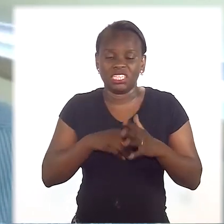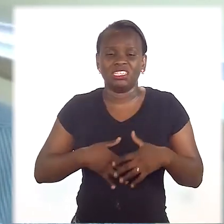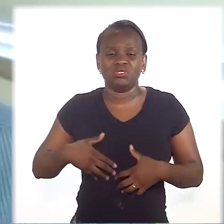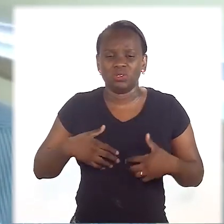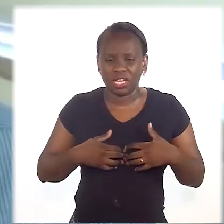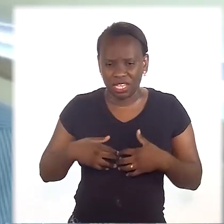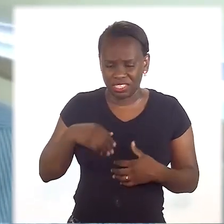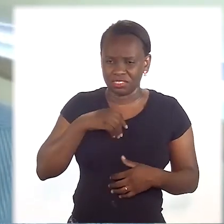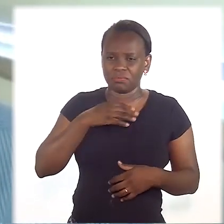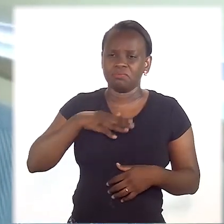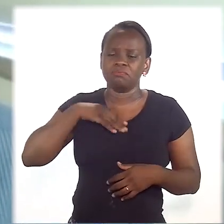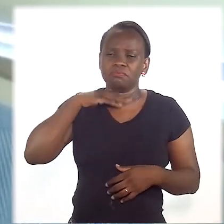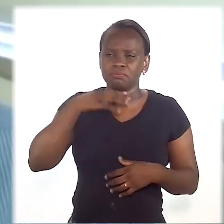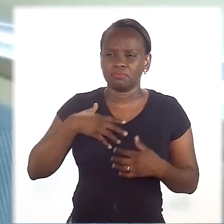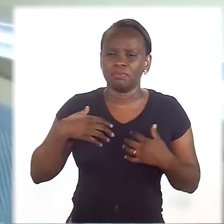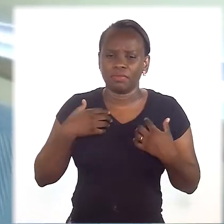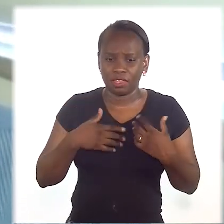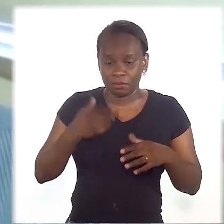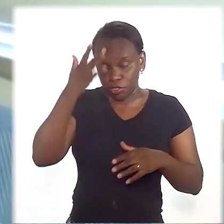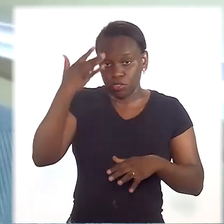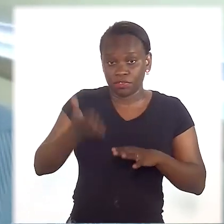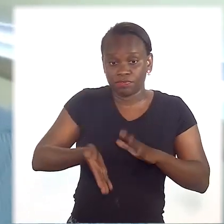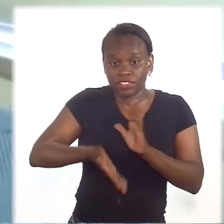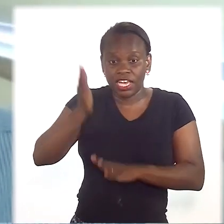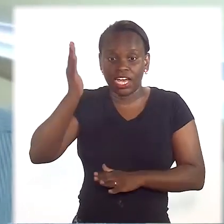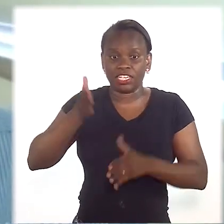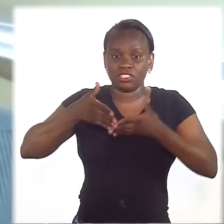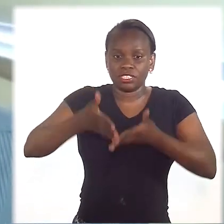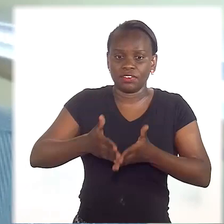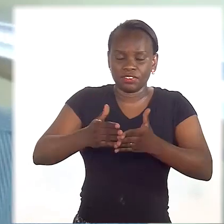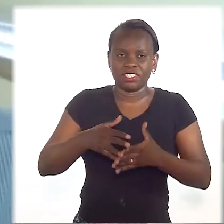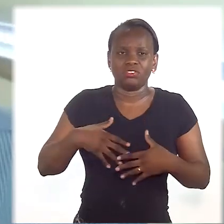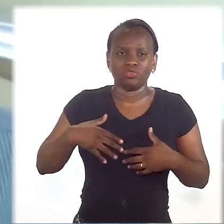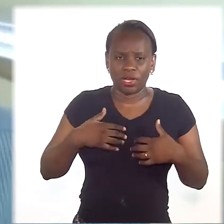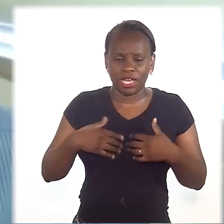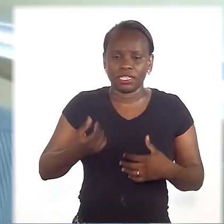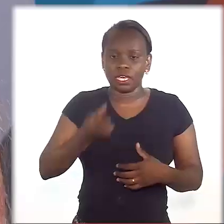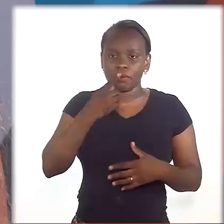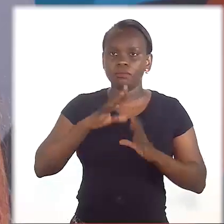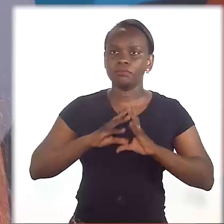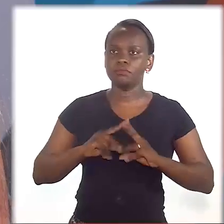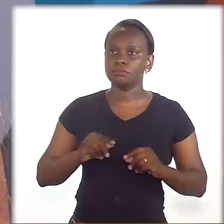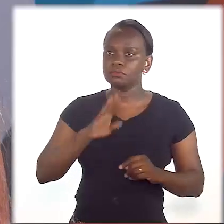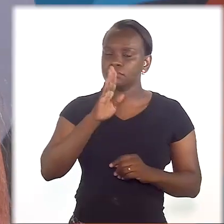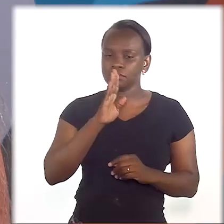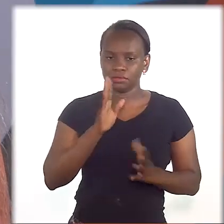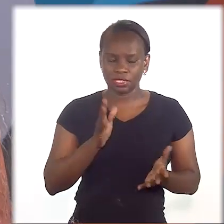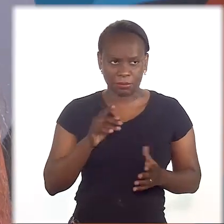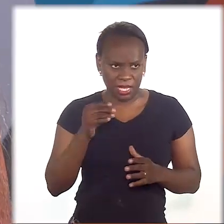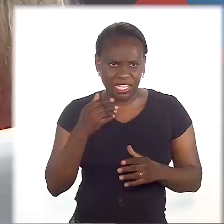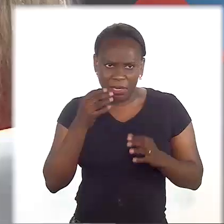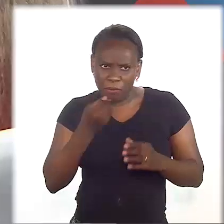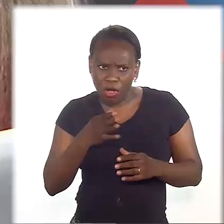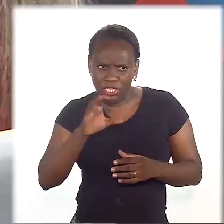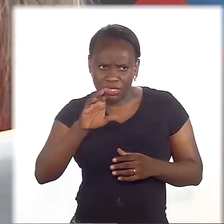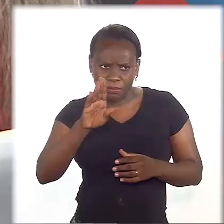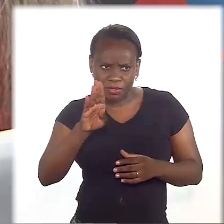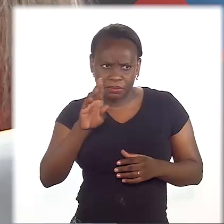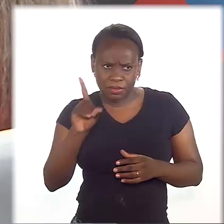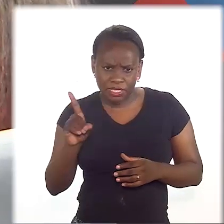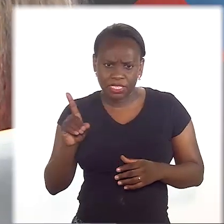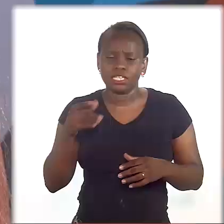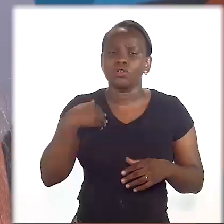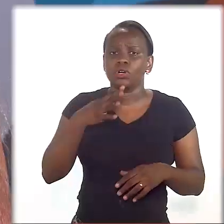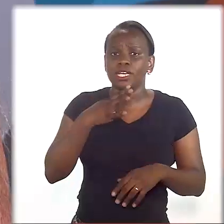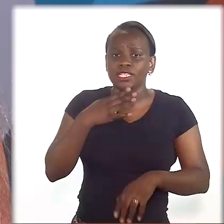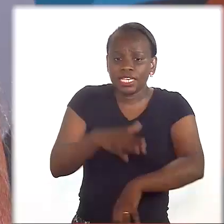para enjoos, né, para viagens marítimas, etc. É eficaz esse CBD? Porque eu tenho